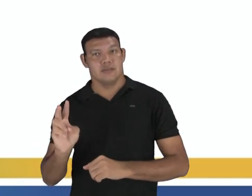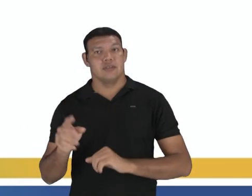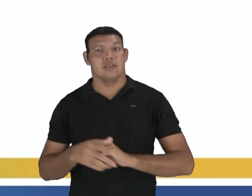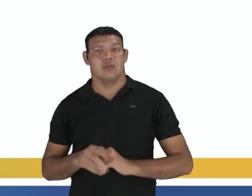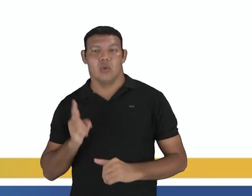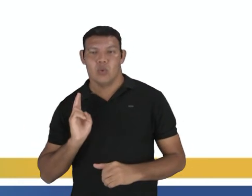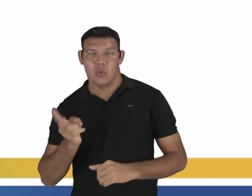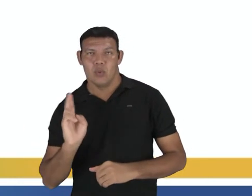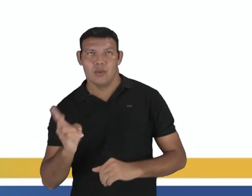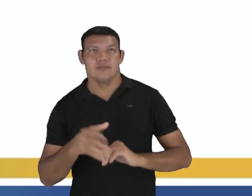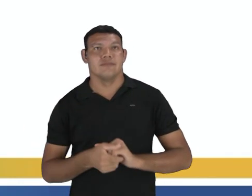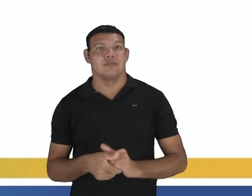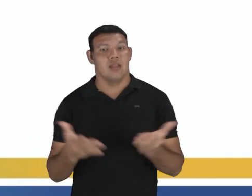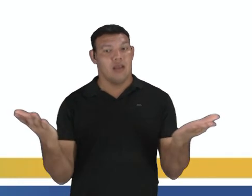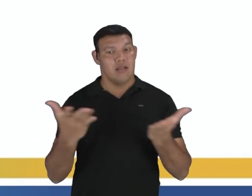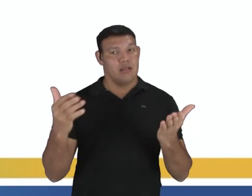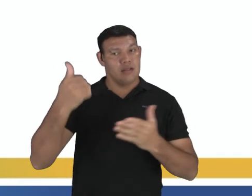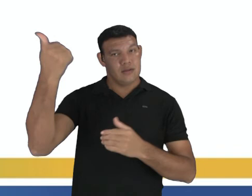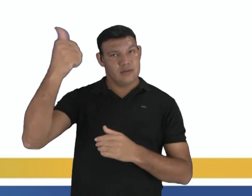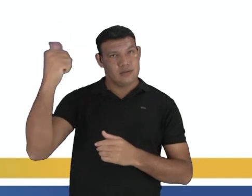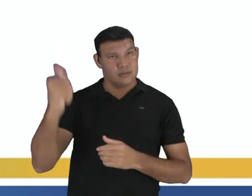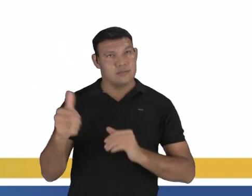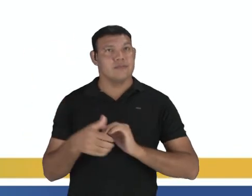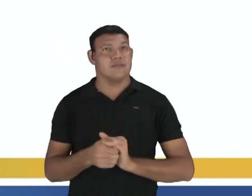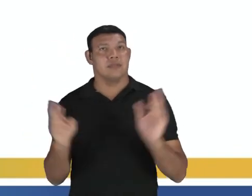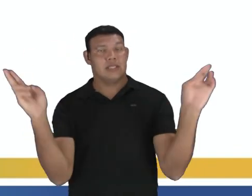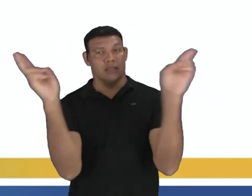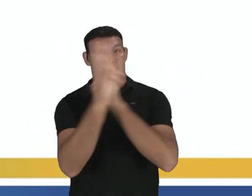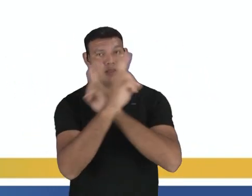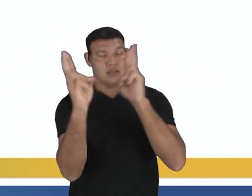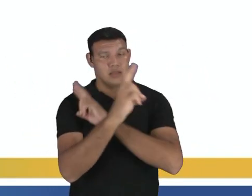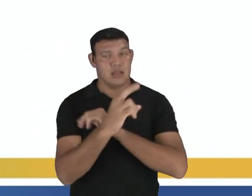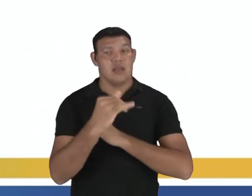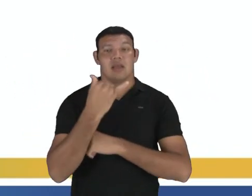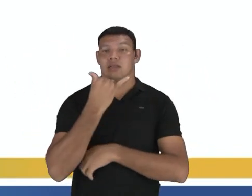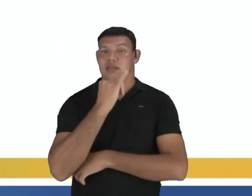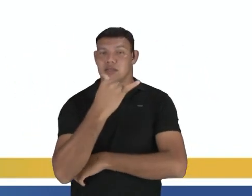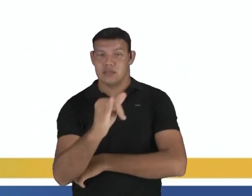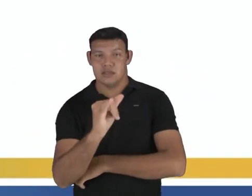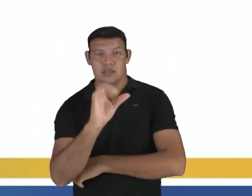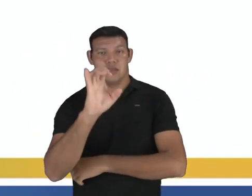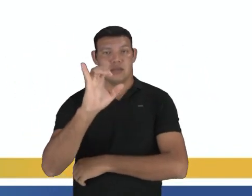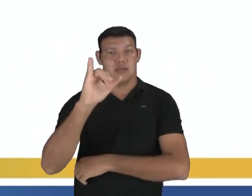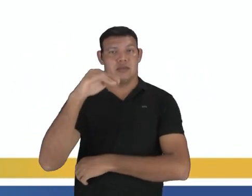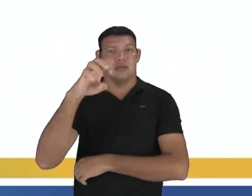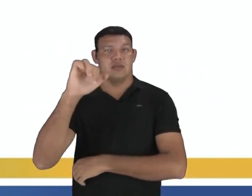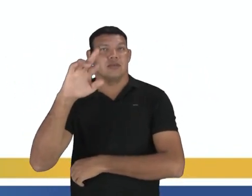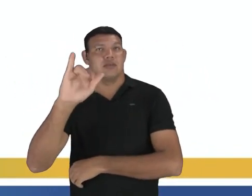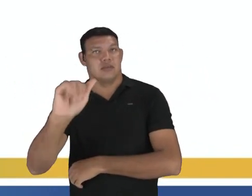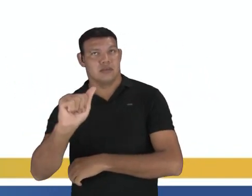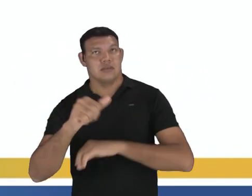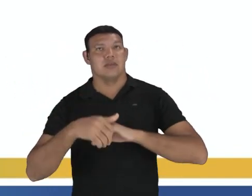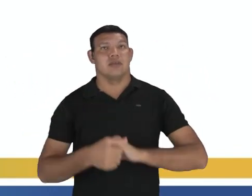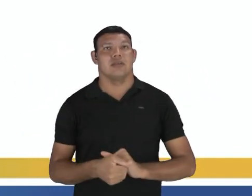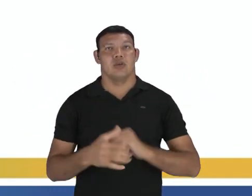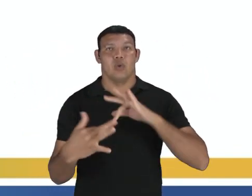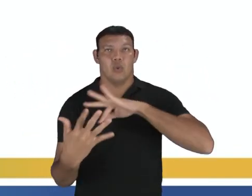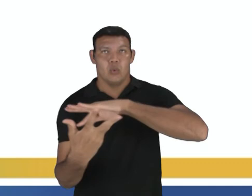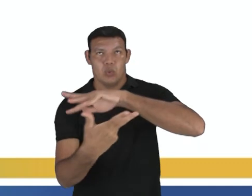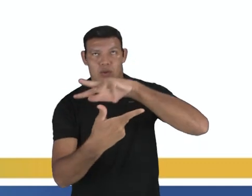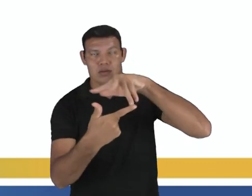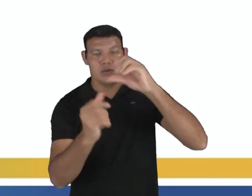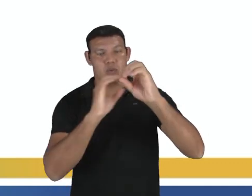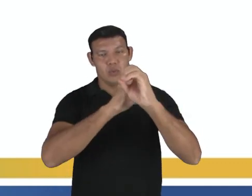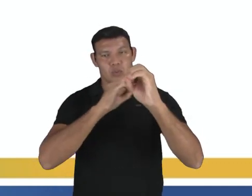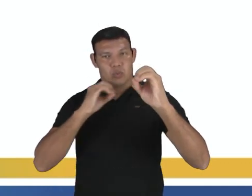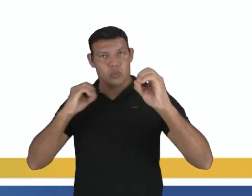Vendo as questões aqui, eu trouxe um exemplo para a gente fazer a análise. Ele pergunta, com relação à energia cinética do planeta, qual seria a